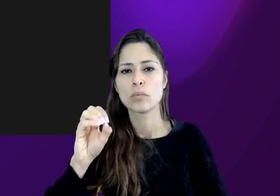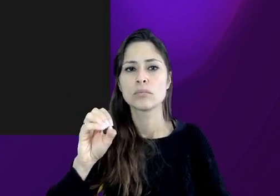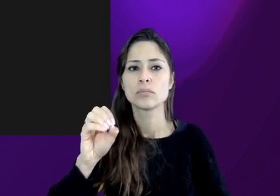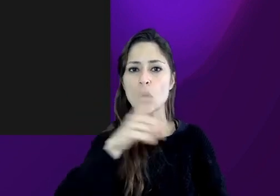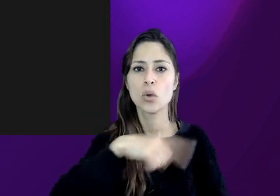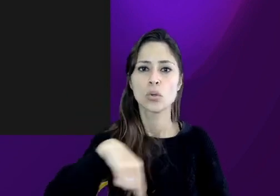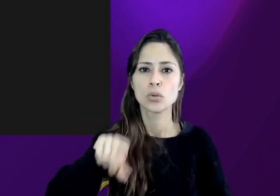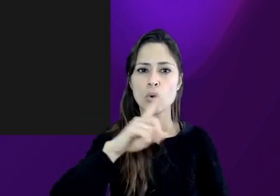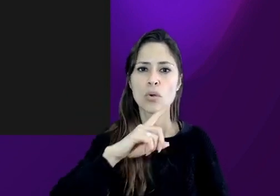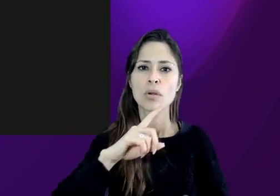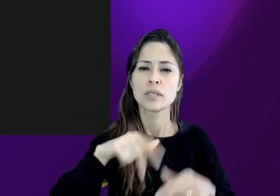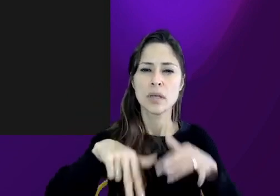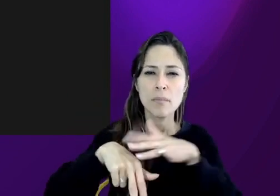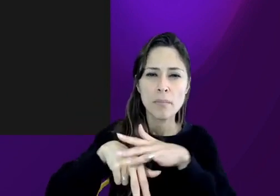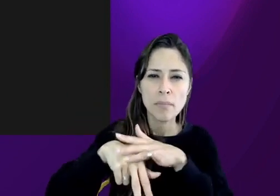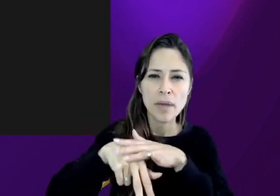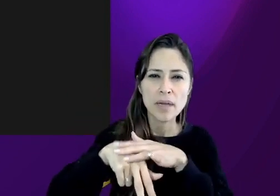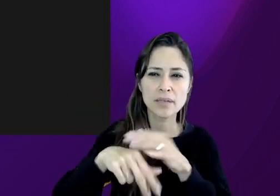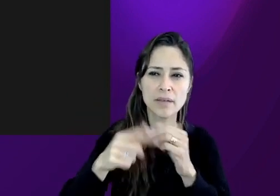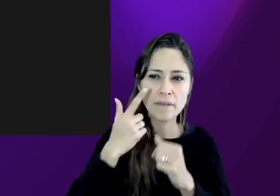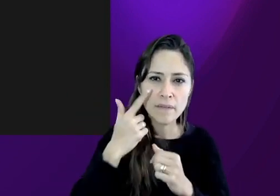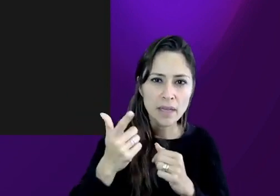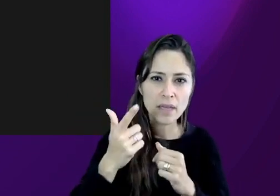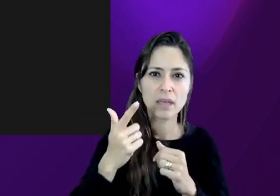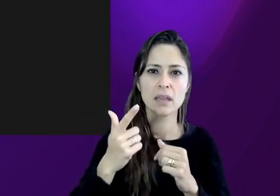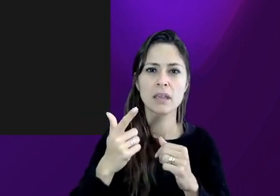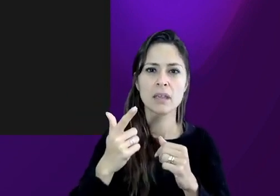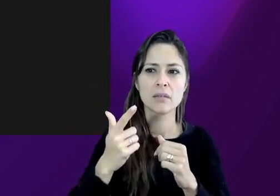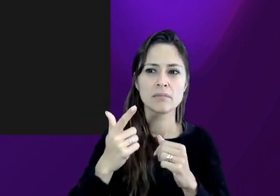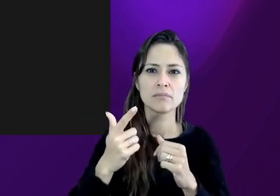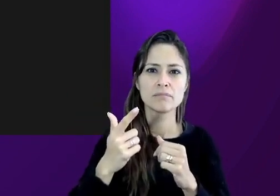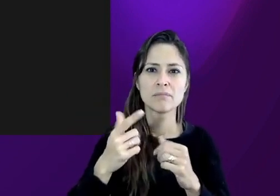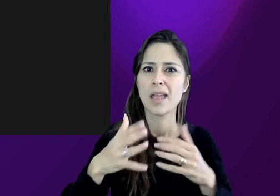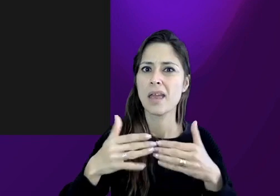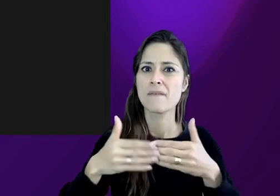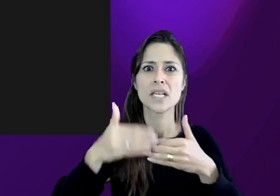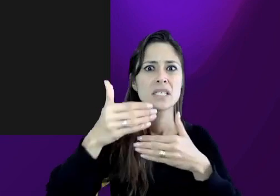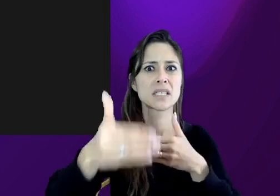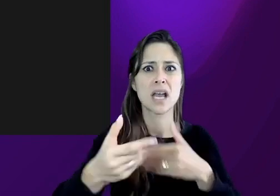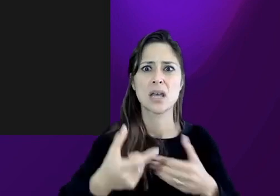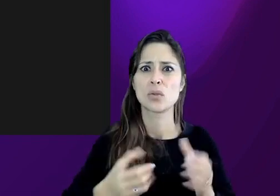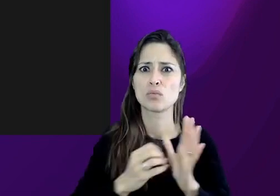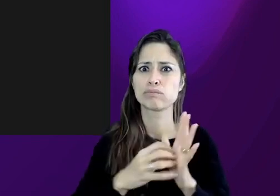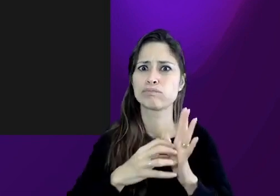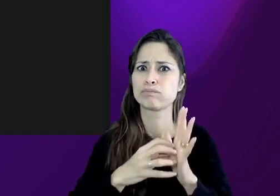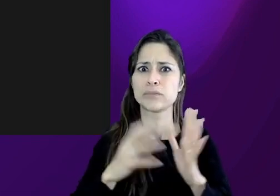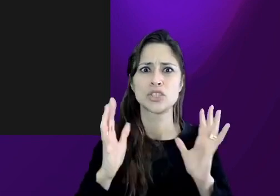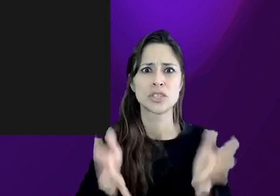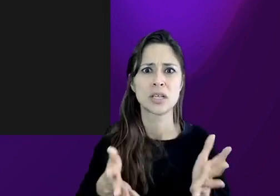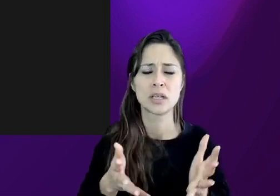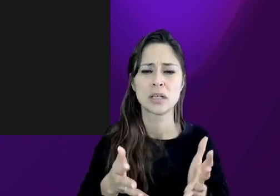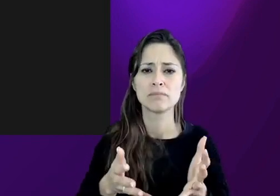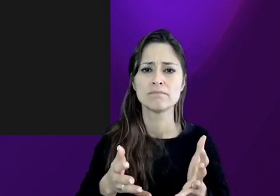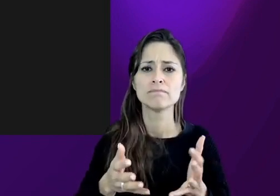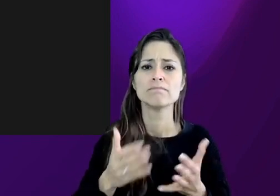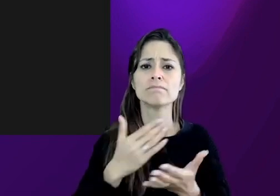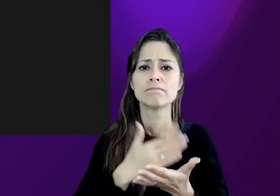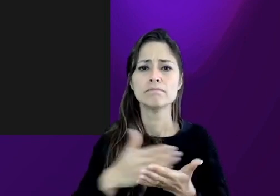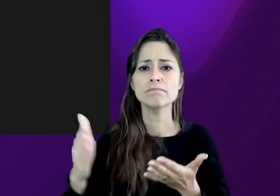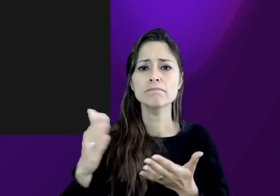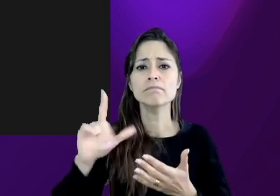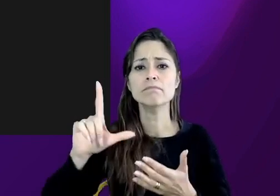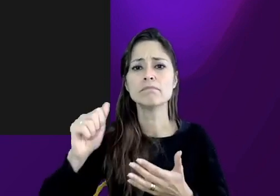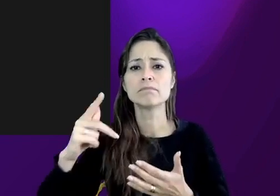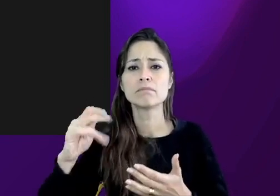substadiou o paciente, quando foi operar era mais avançado, o tumor era mais proximal, porque começou a laparoscopia no